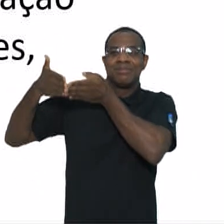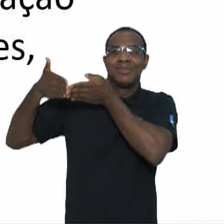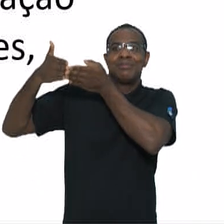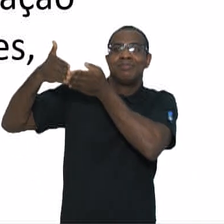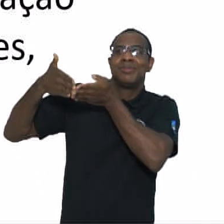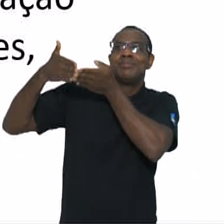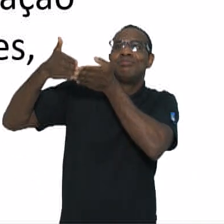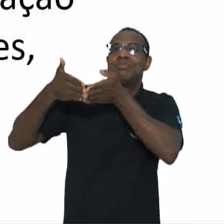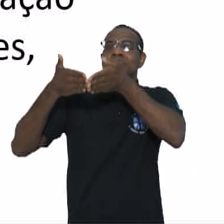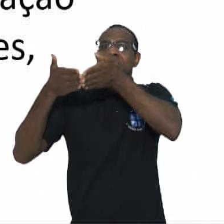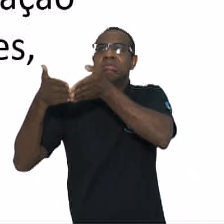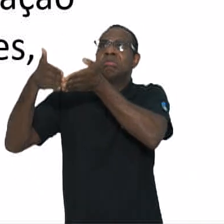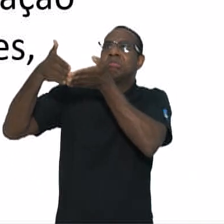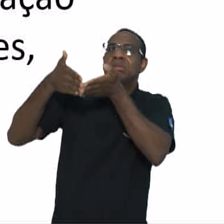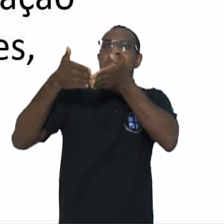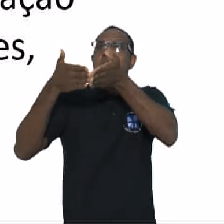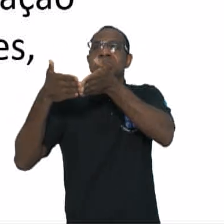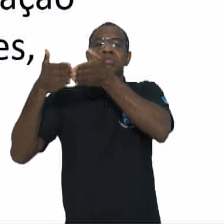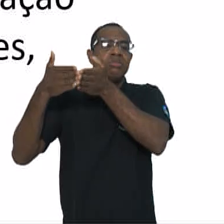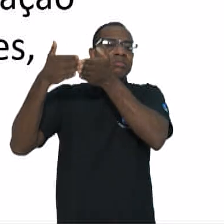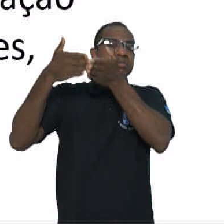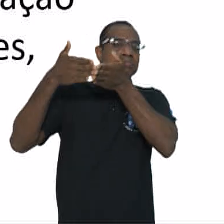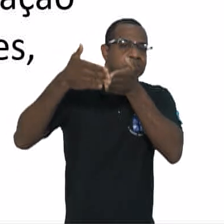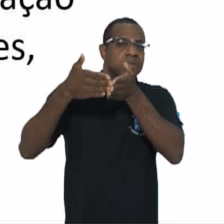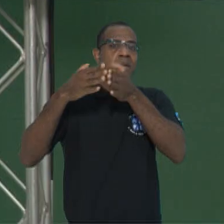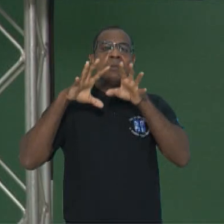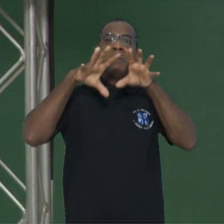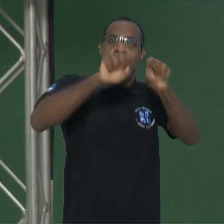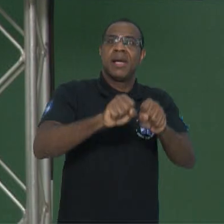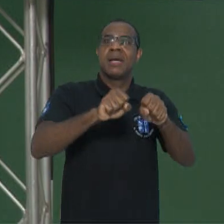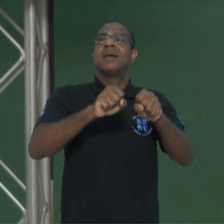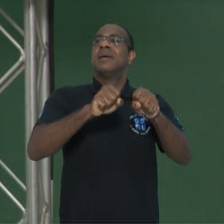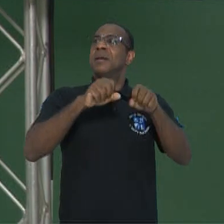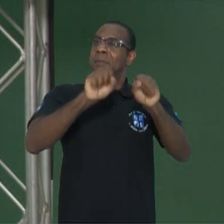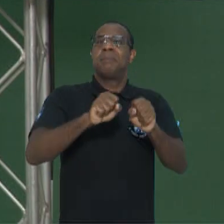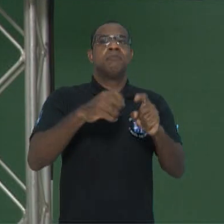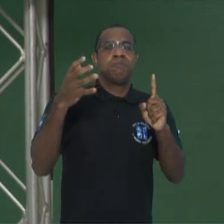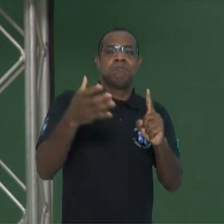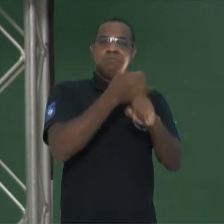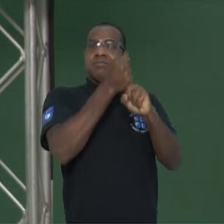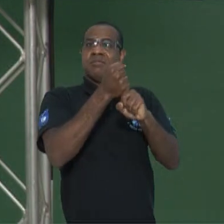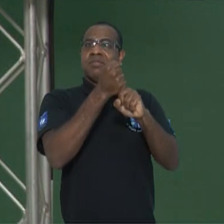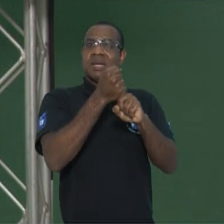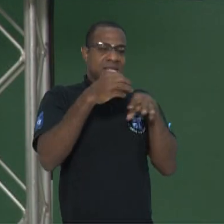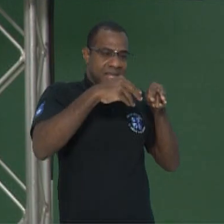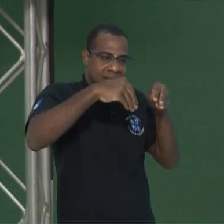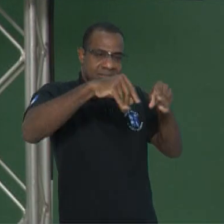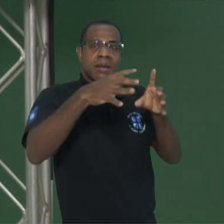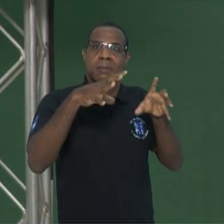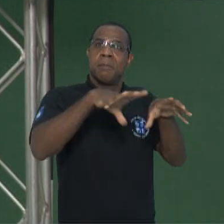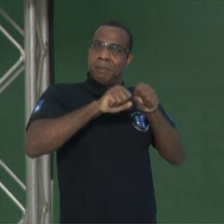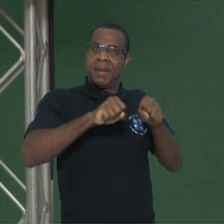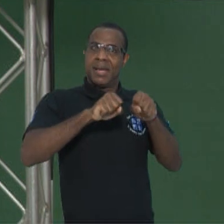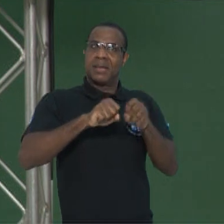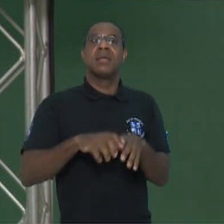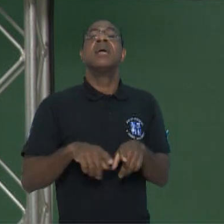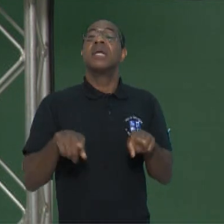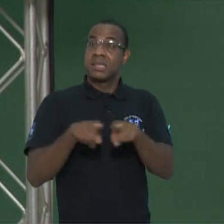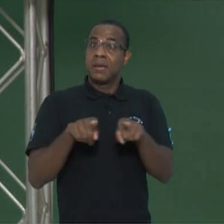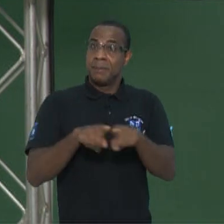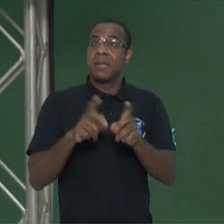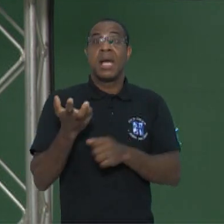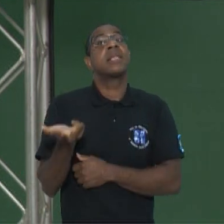mundo, tomam posse das terras, e aí todo esse exercício também leva a questão cultural junto